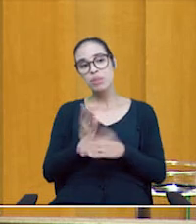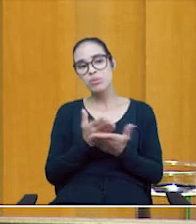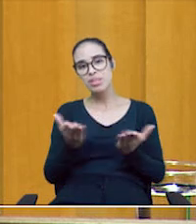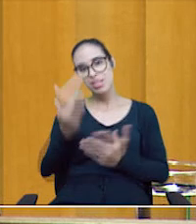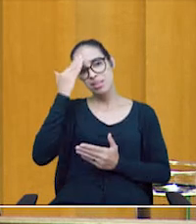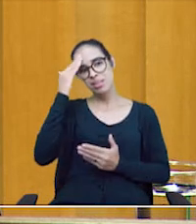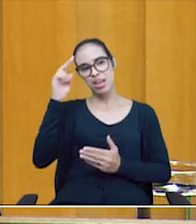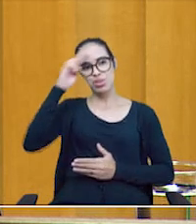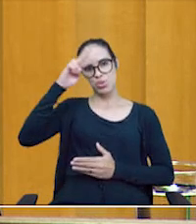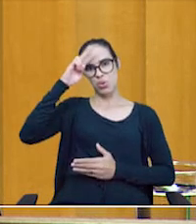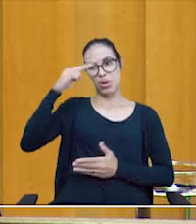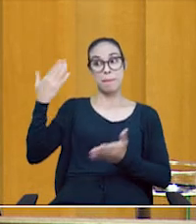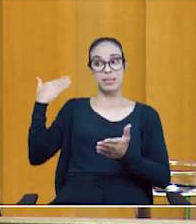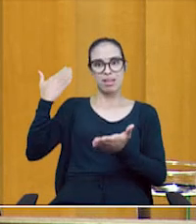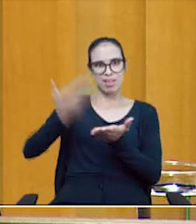hoje.